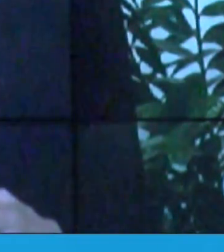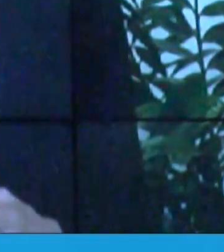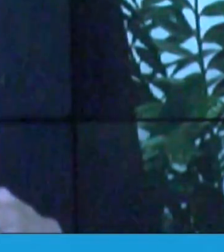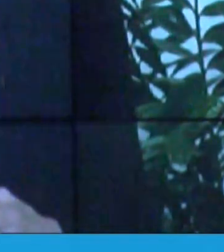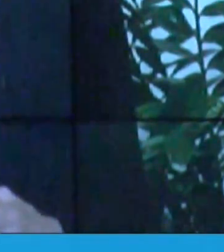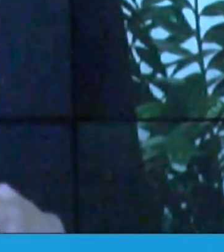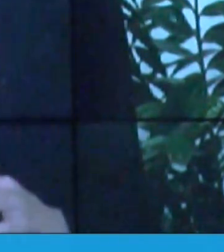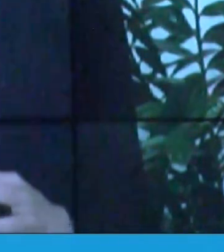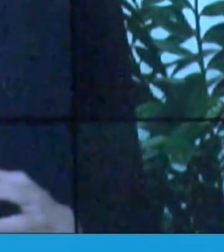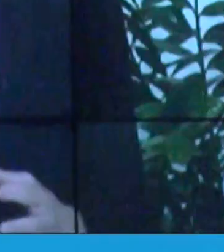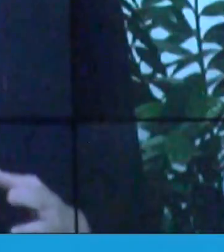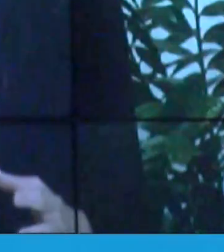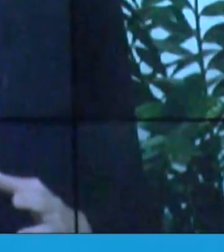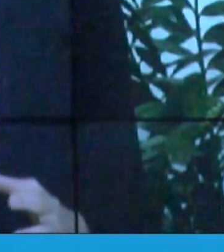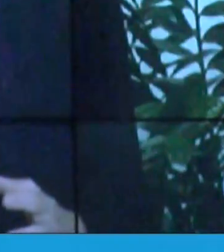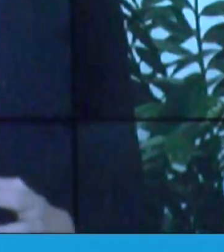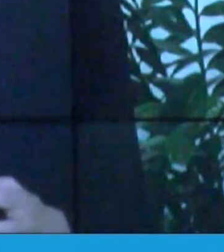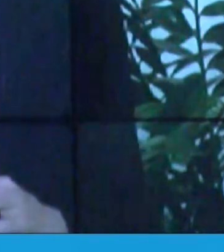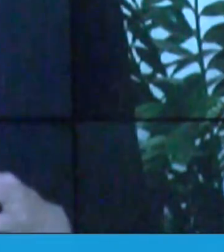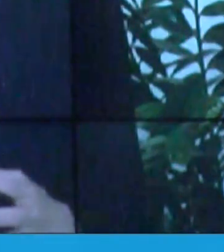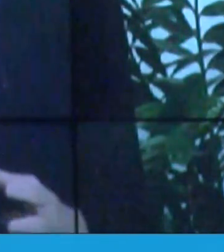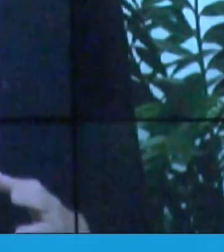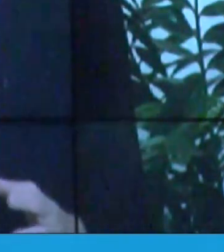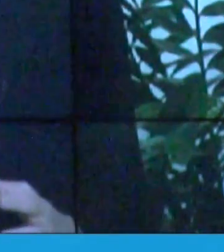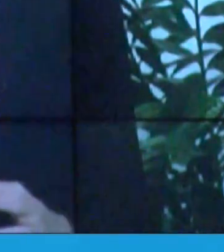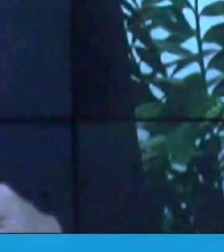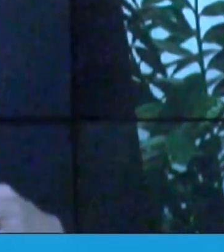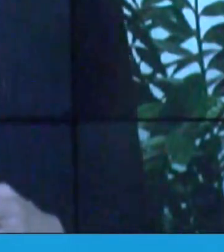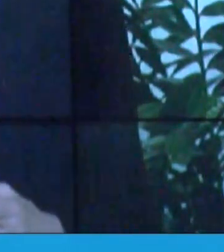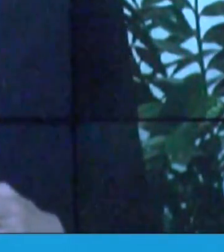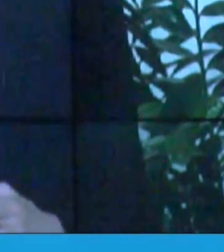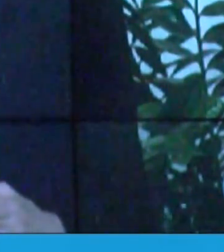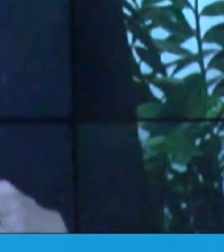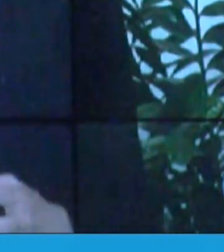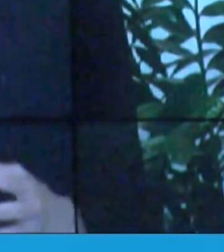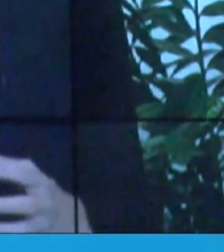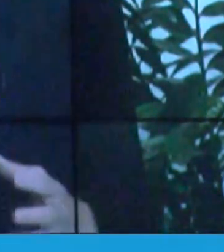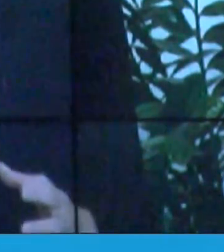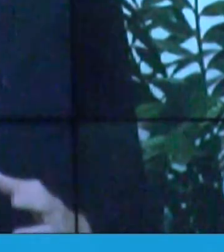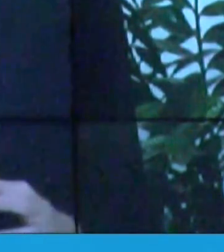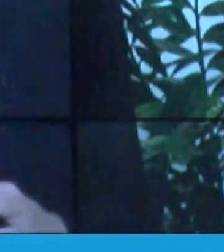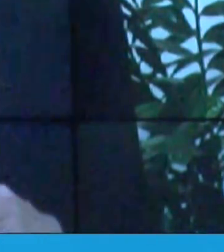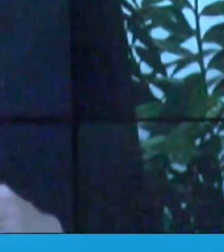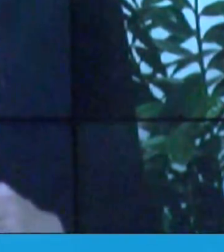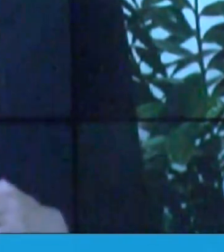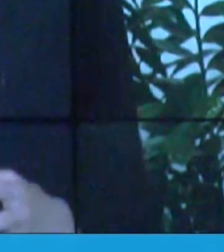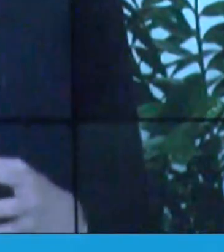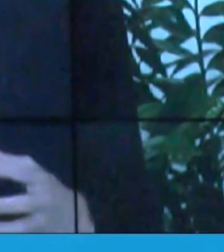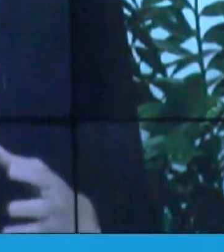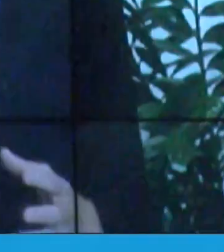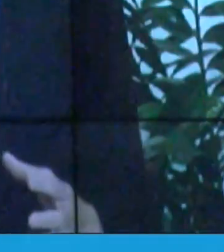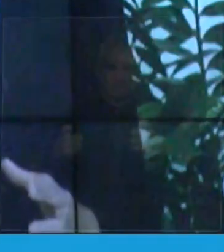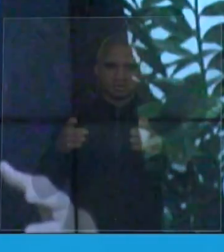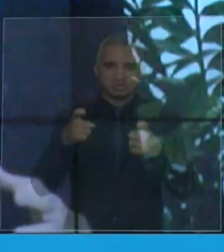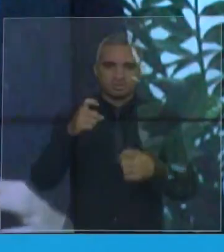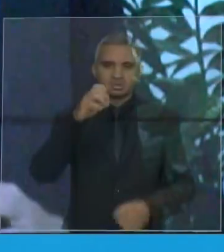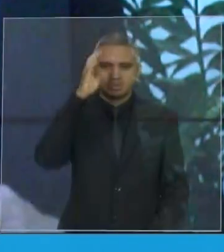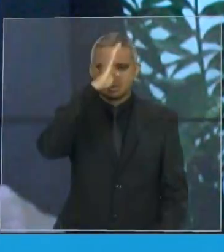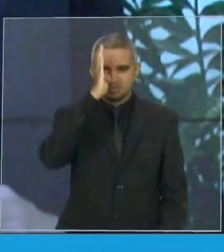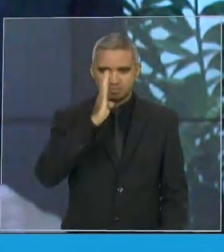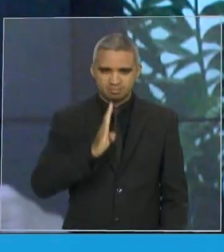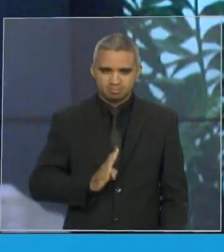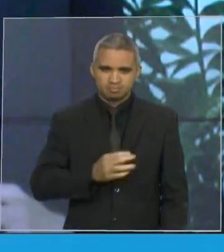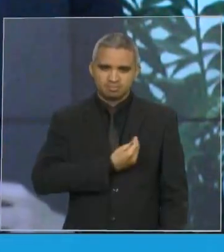história do Brasil, cheio de violência, violência nos gestos, violência nas palavras, violência nas